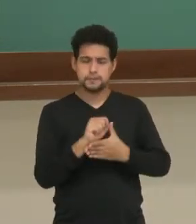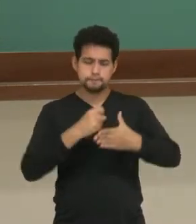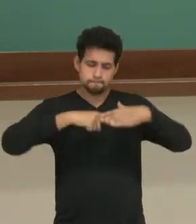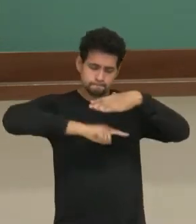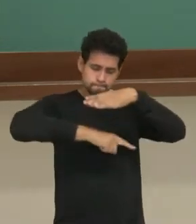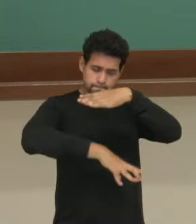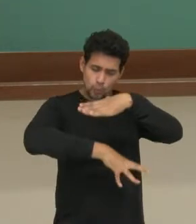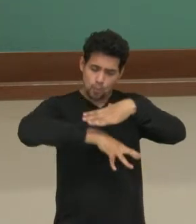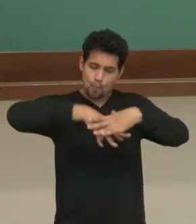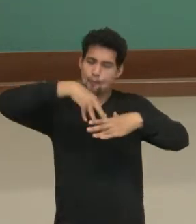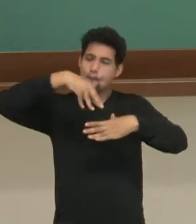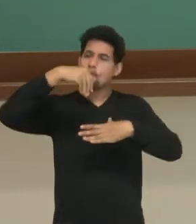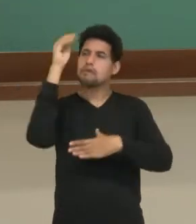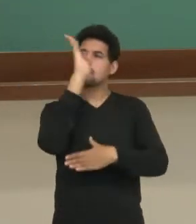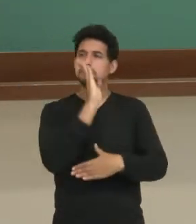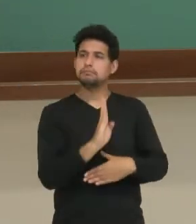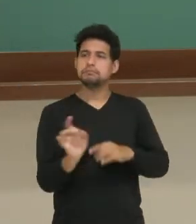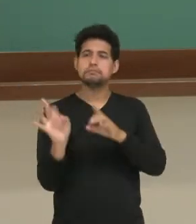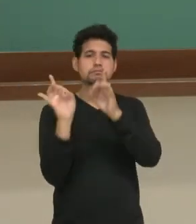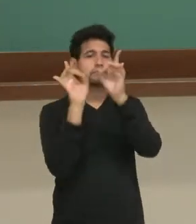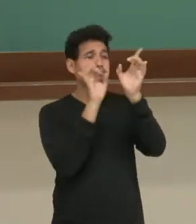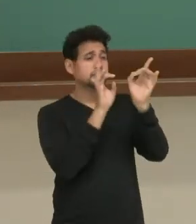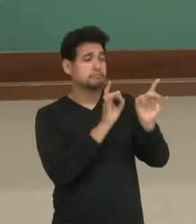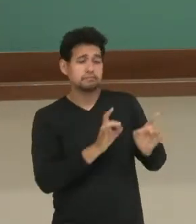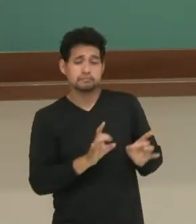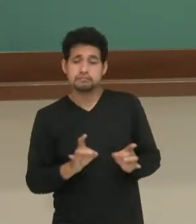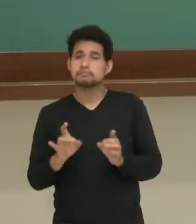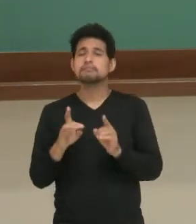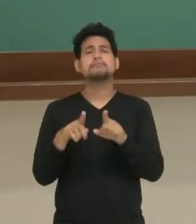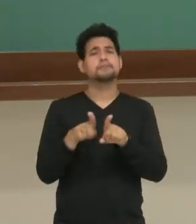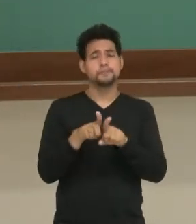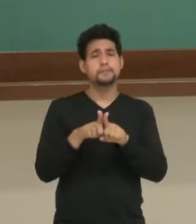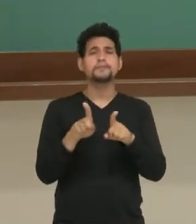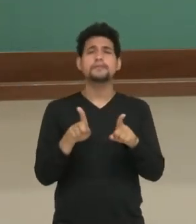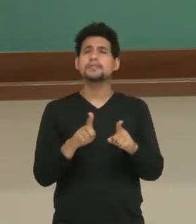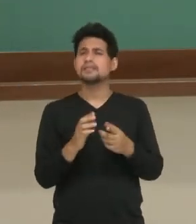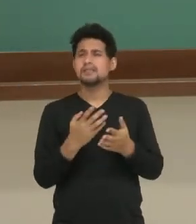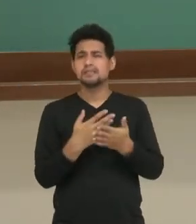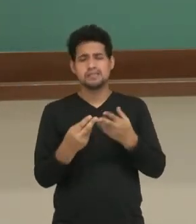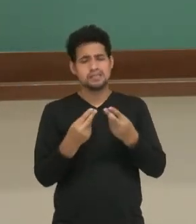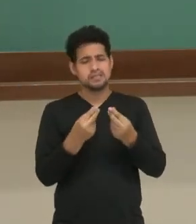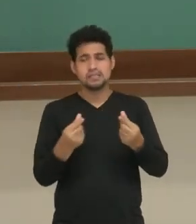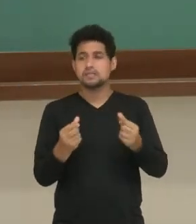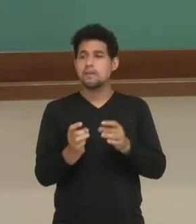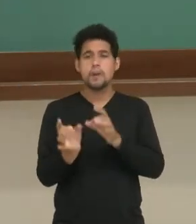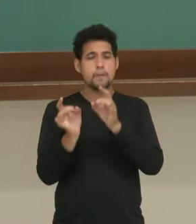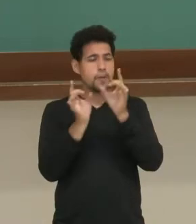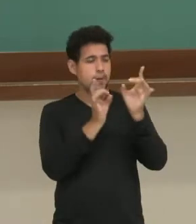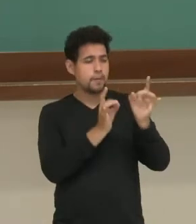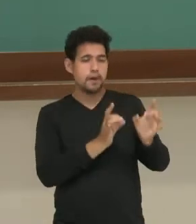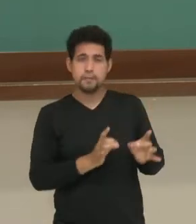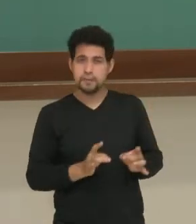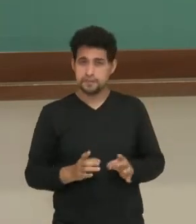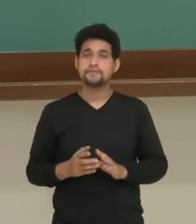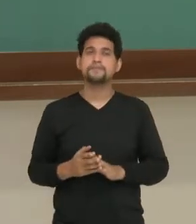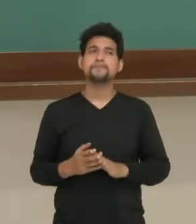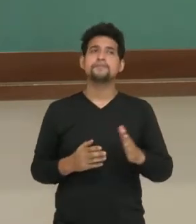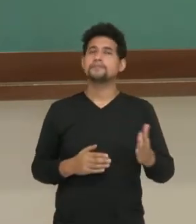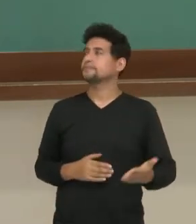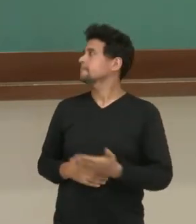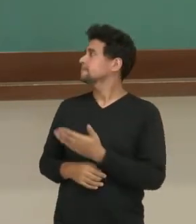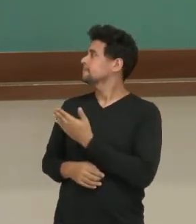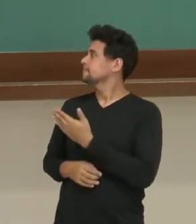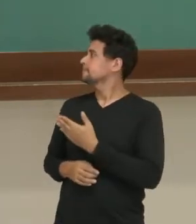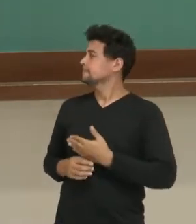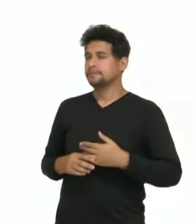nosso Brasil. E além da exploração, também sendo um monopólio de refino e distribuição do petróleo. Que é isso que a gente pode